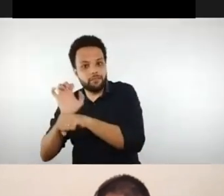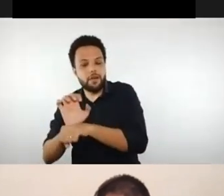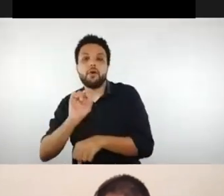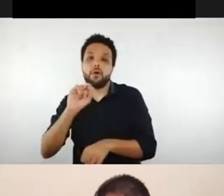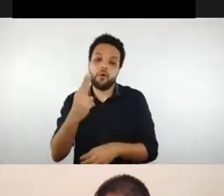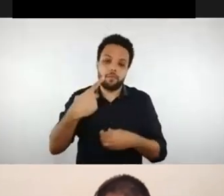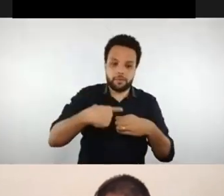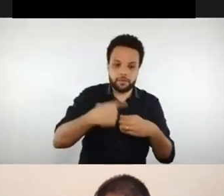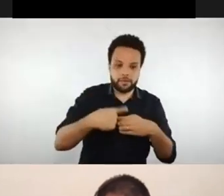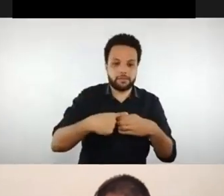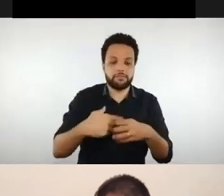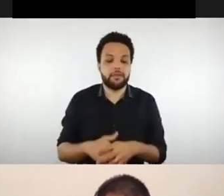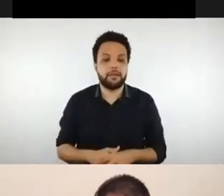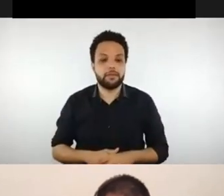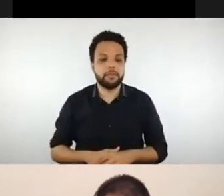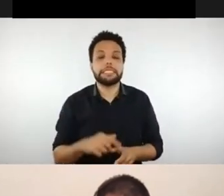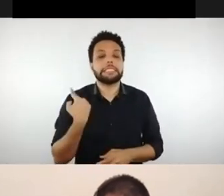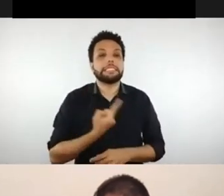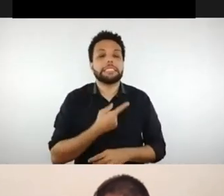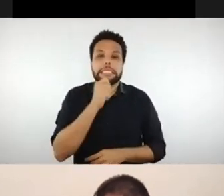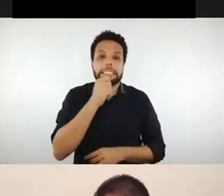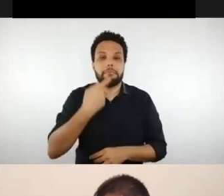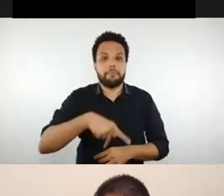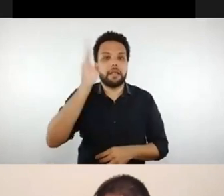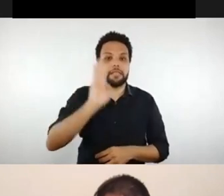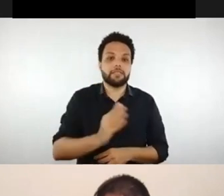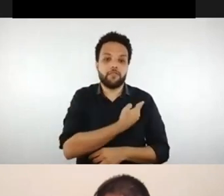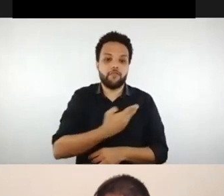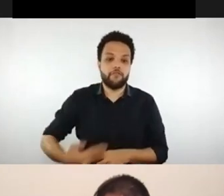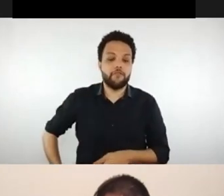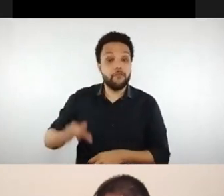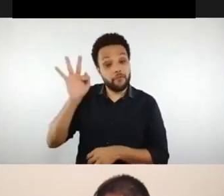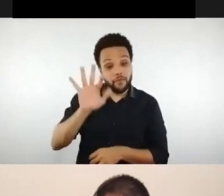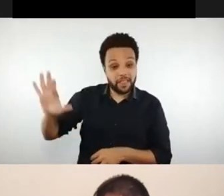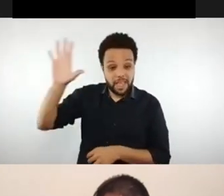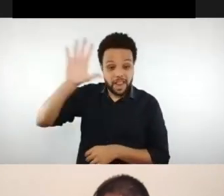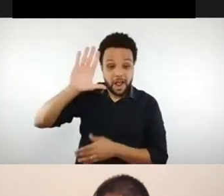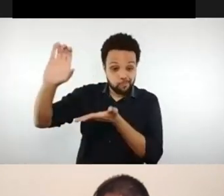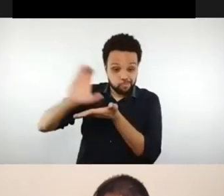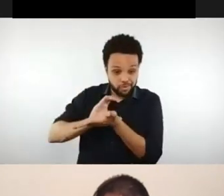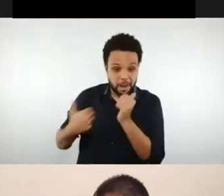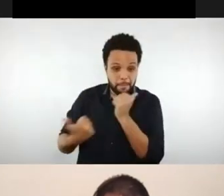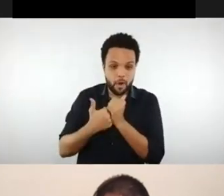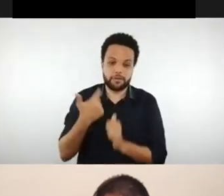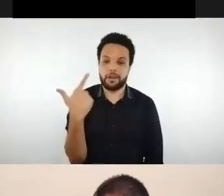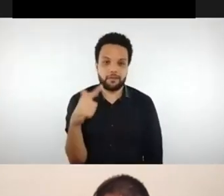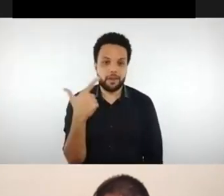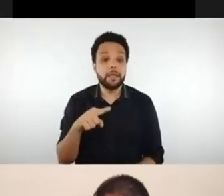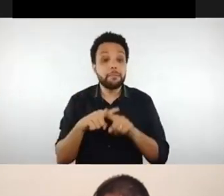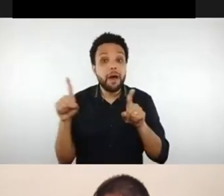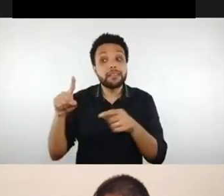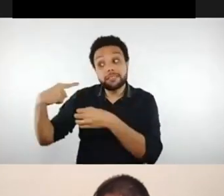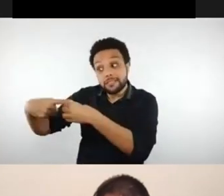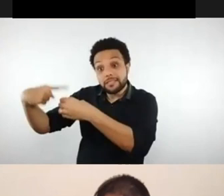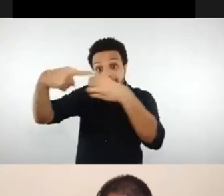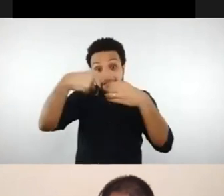gente sabe que não tem uma film commission federal brasileira. Então, você vê como é que essas experiências locais estão sendo e vão ser as